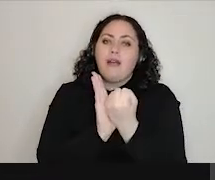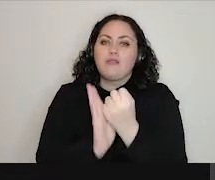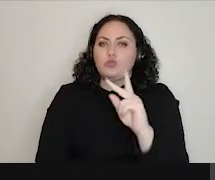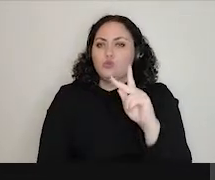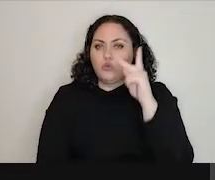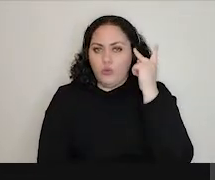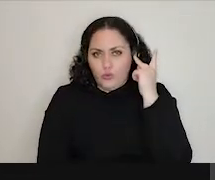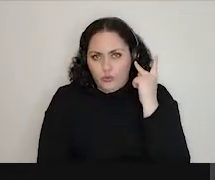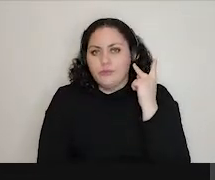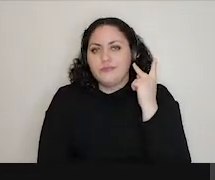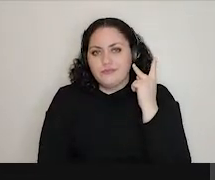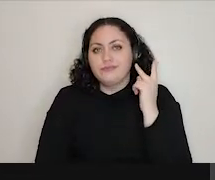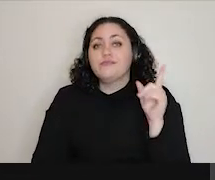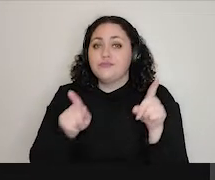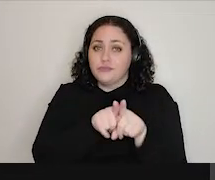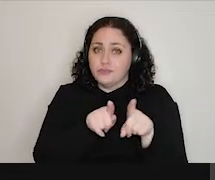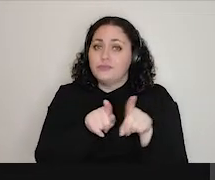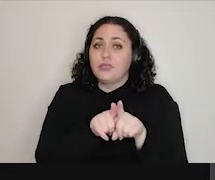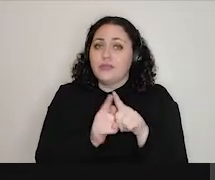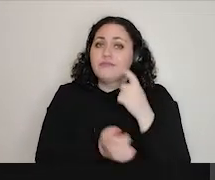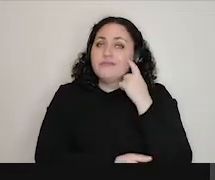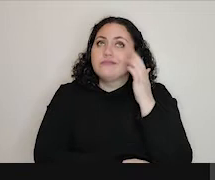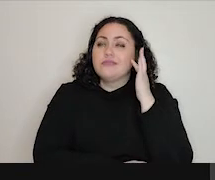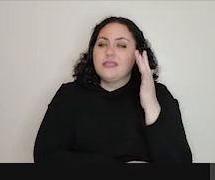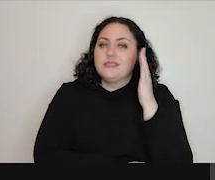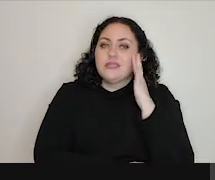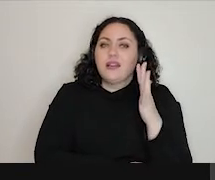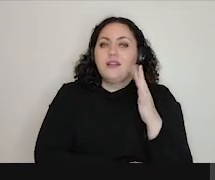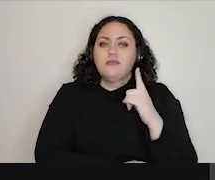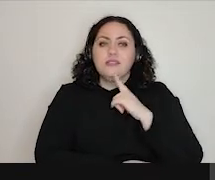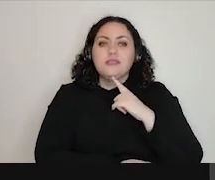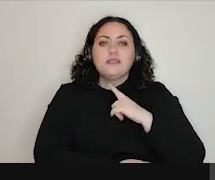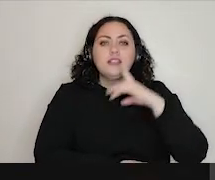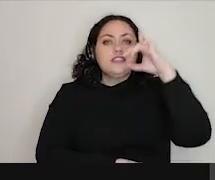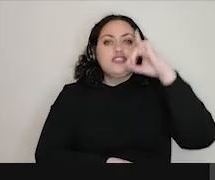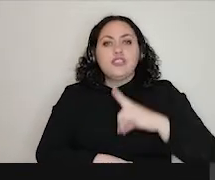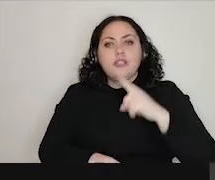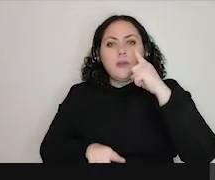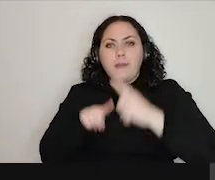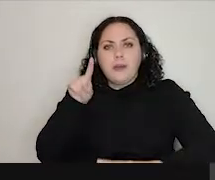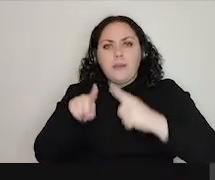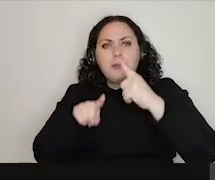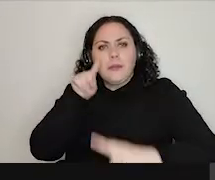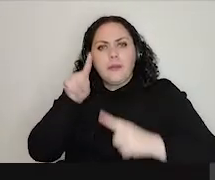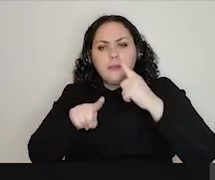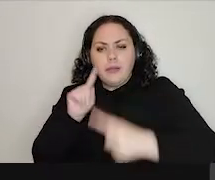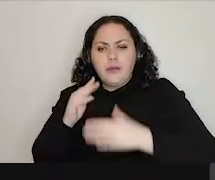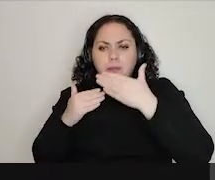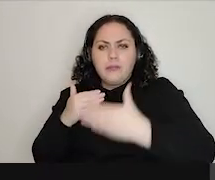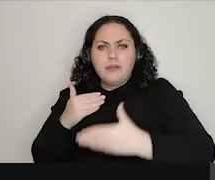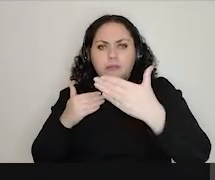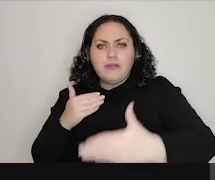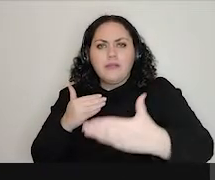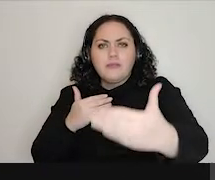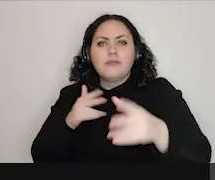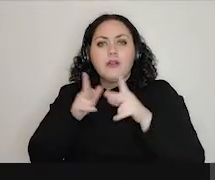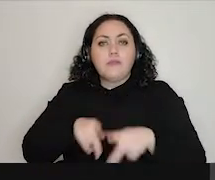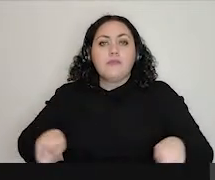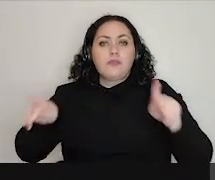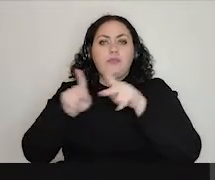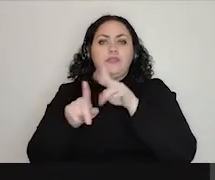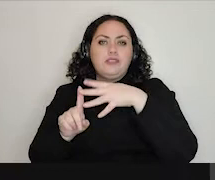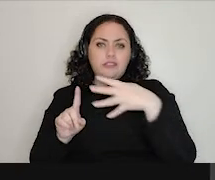Unidos, né, para ser um marco histórico para a gente pensar, né, essa sucessão de violações